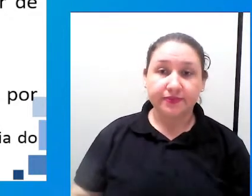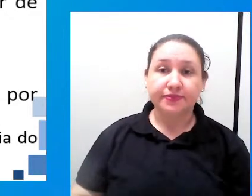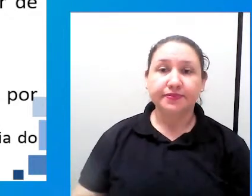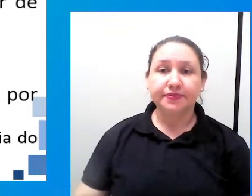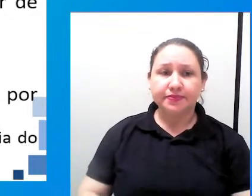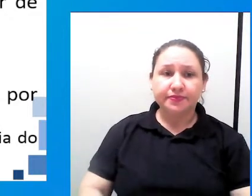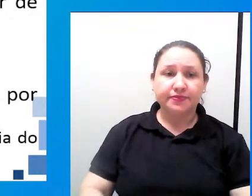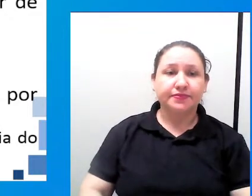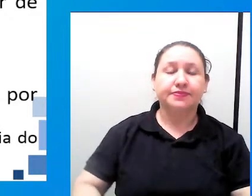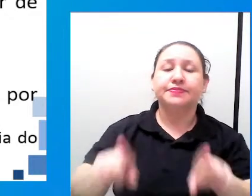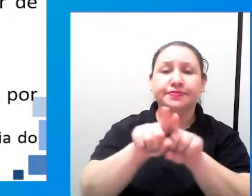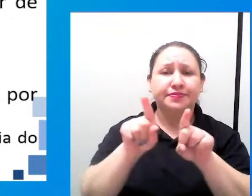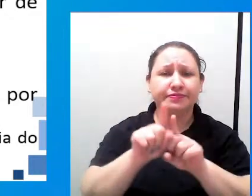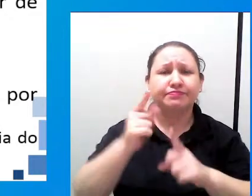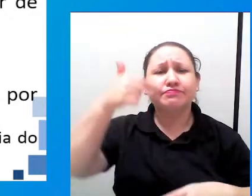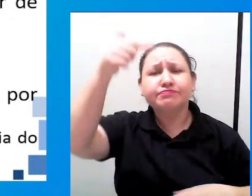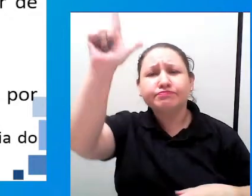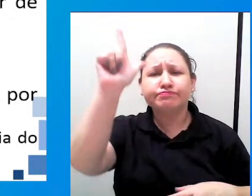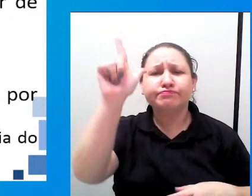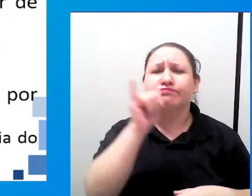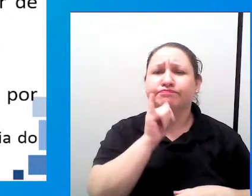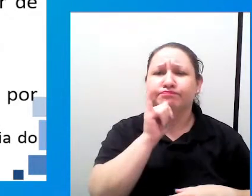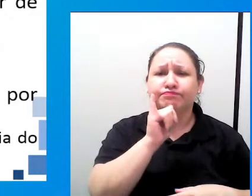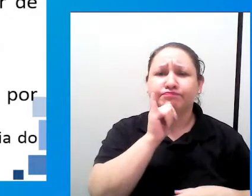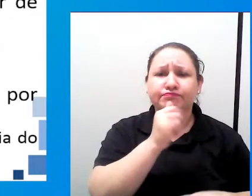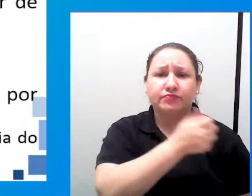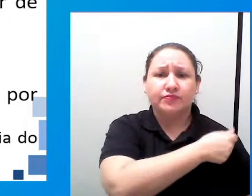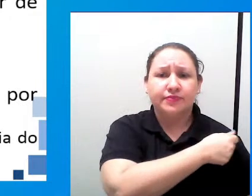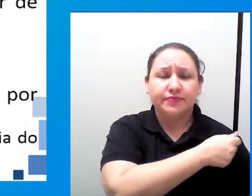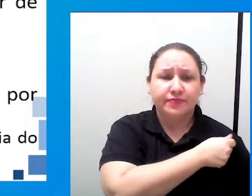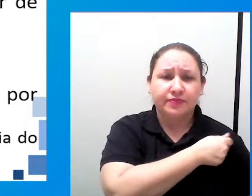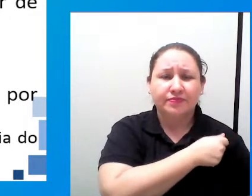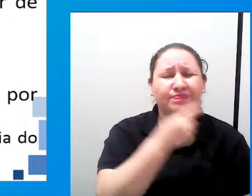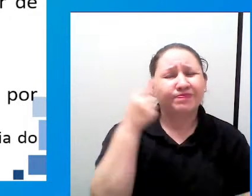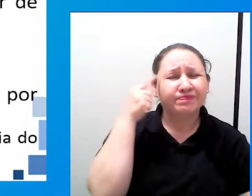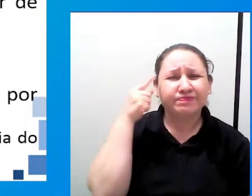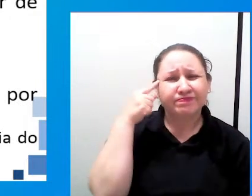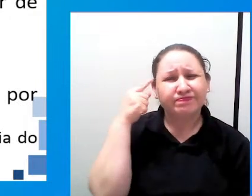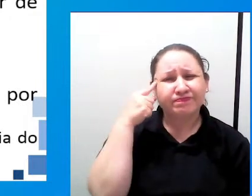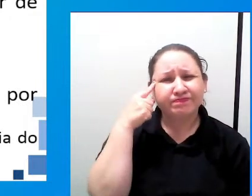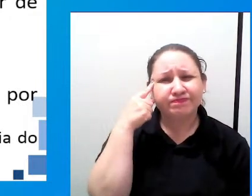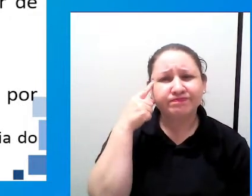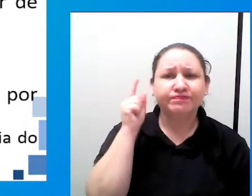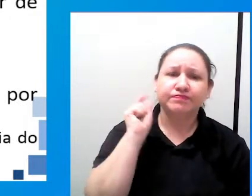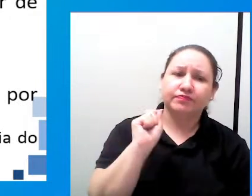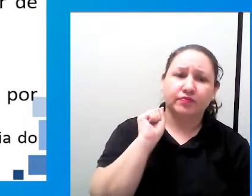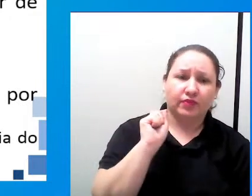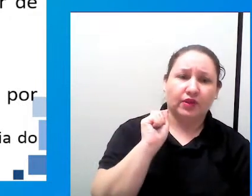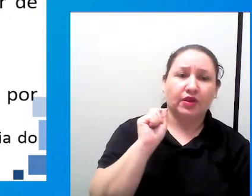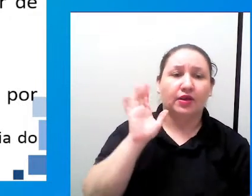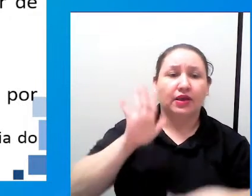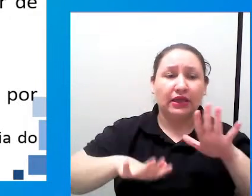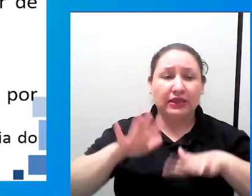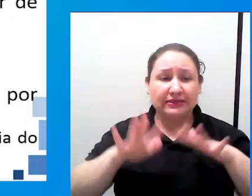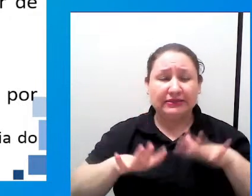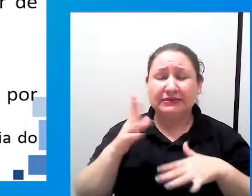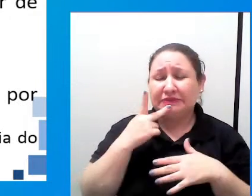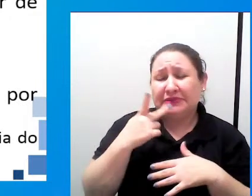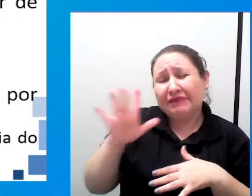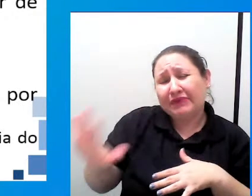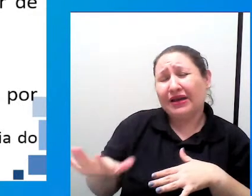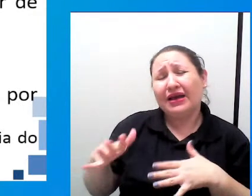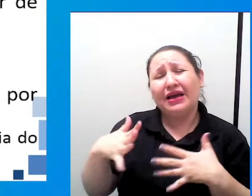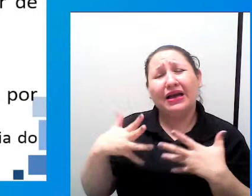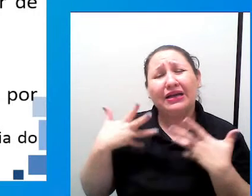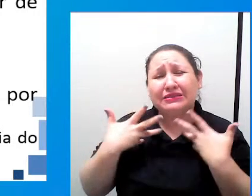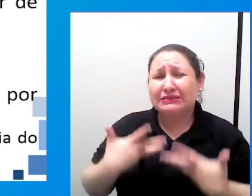apresentavam um pouco de resistência, né, para participar das atividades de extensão. Diziam eles que às vezes eram muito trabalho, às vezes ficava tudo para